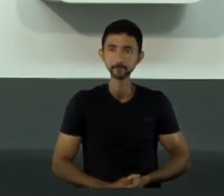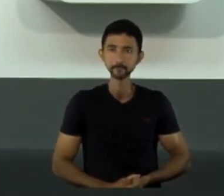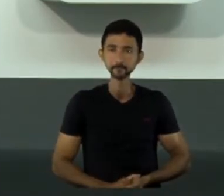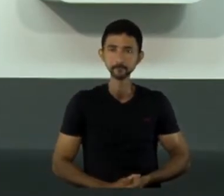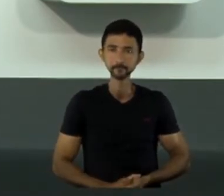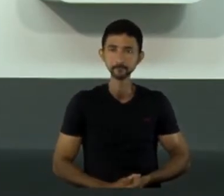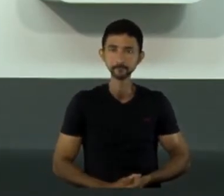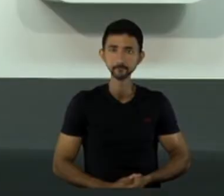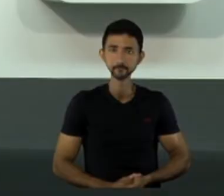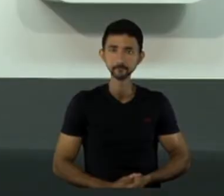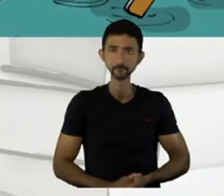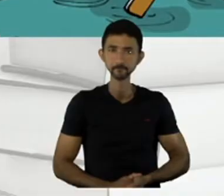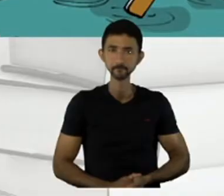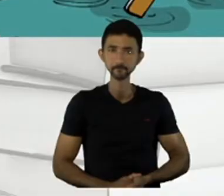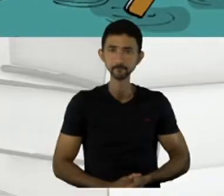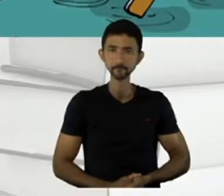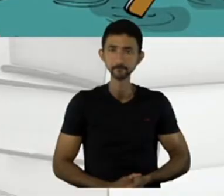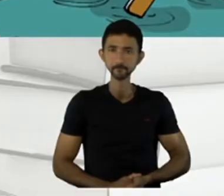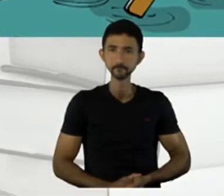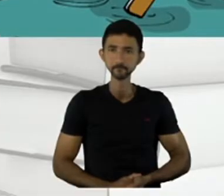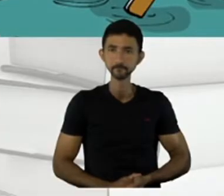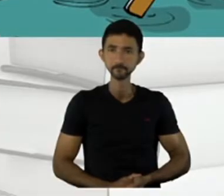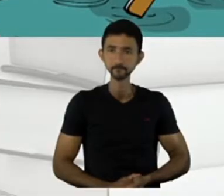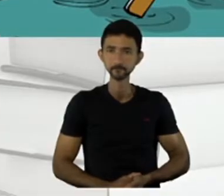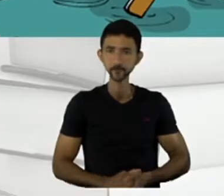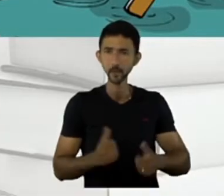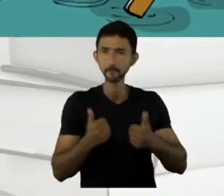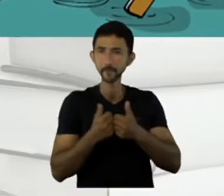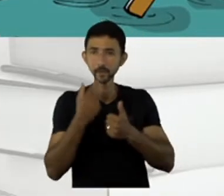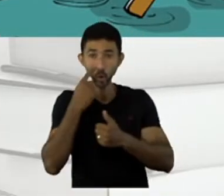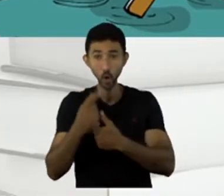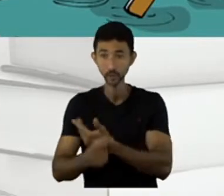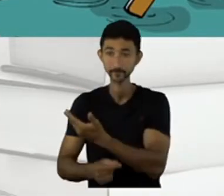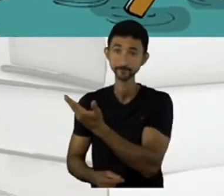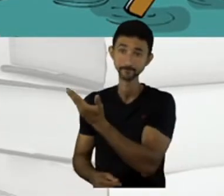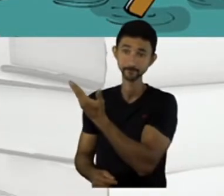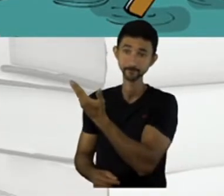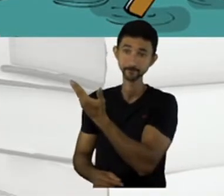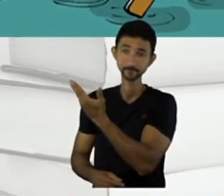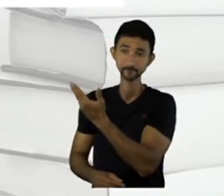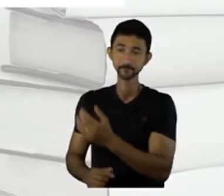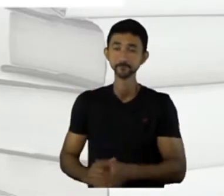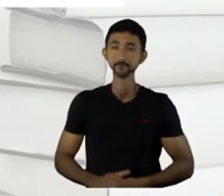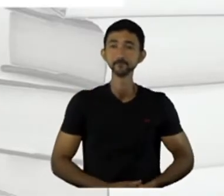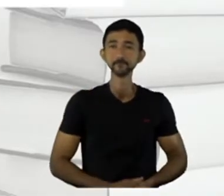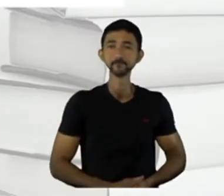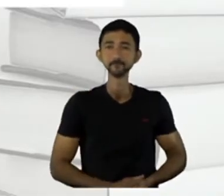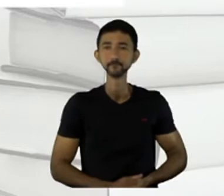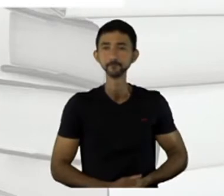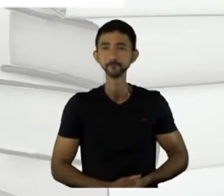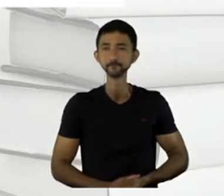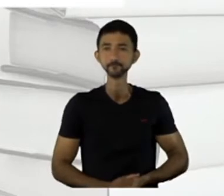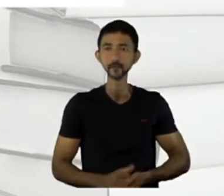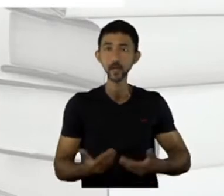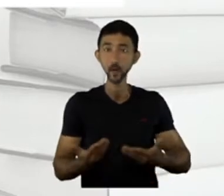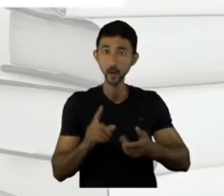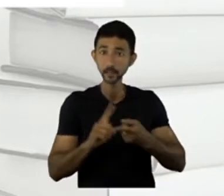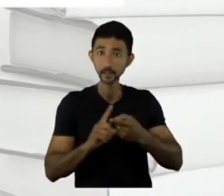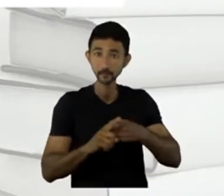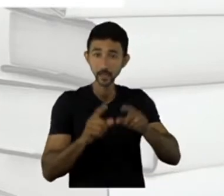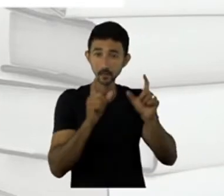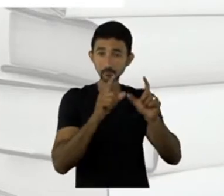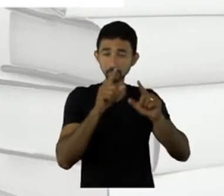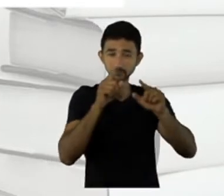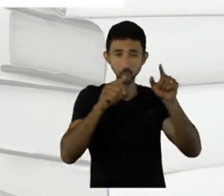Aqui, novamente, eu coloquei aí mais próximo o mãe, o outro mãe e o pequena. E aqui eu trouxe